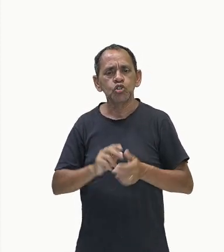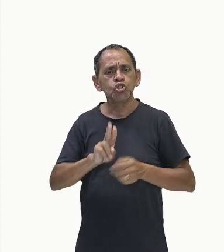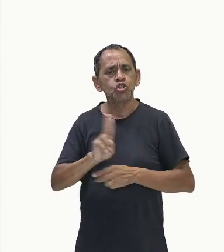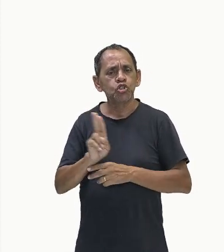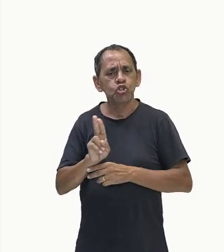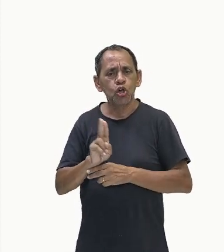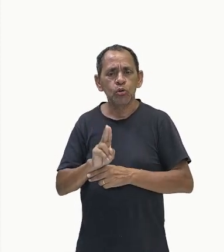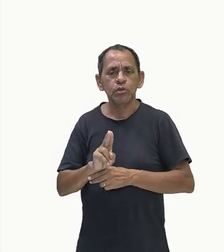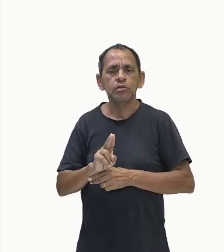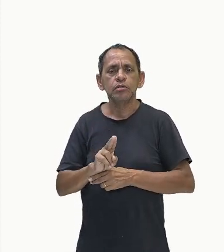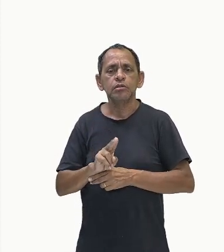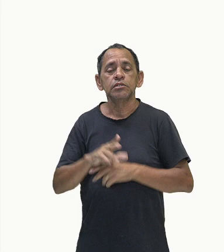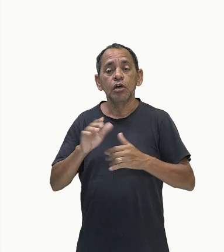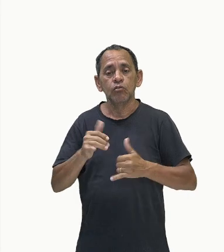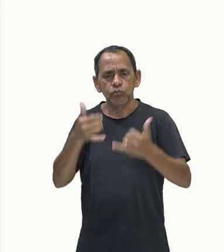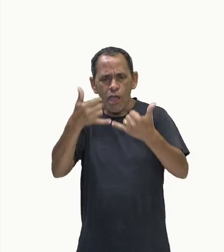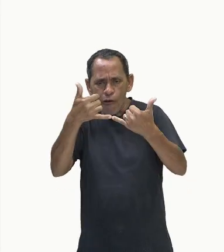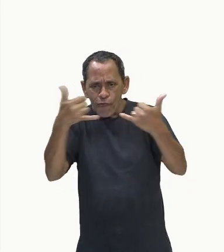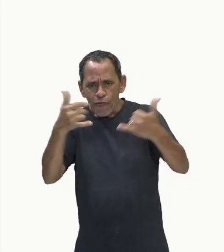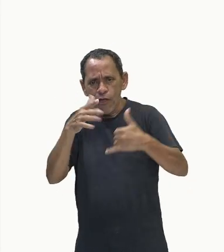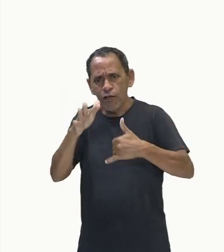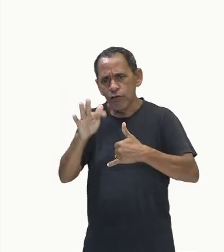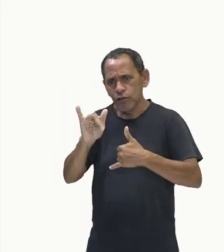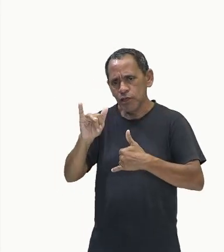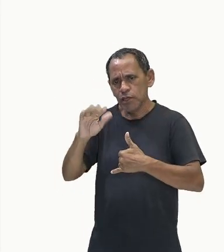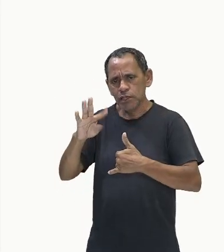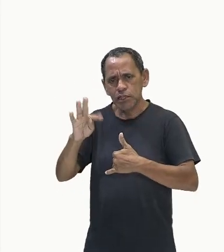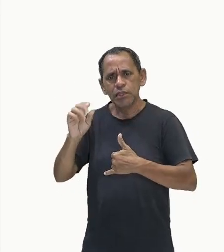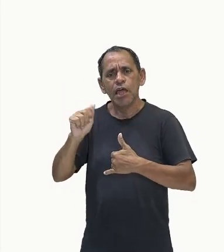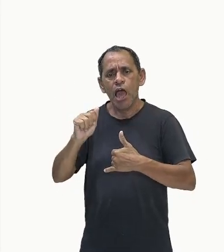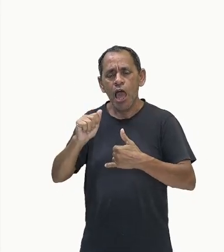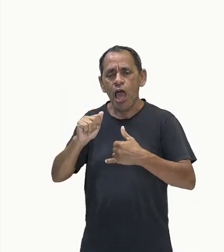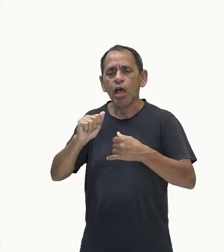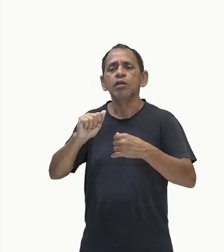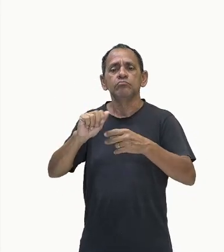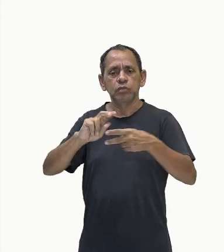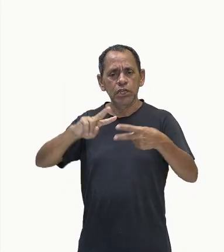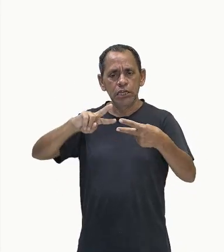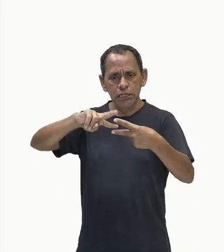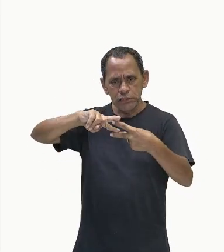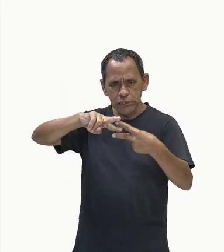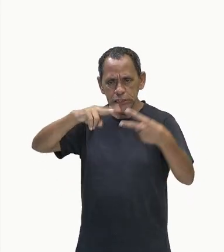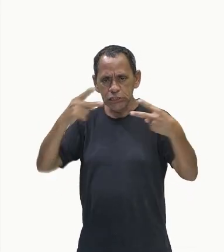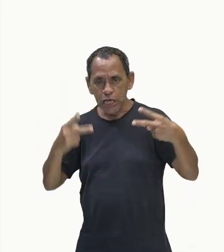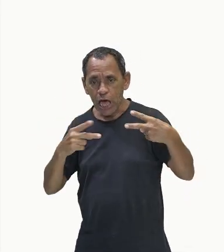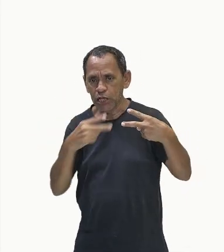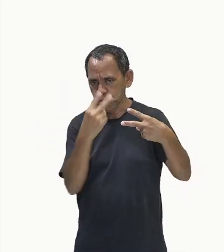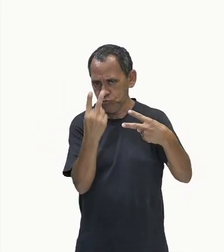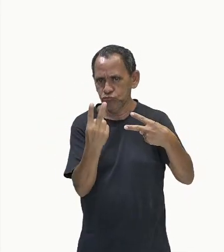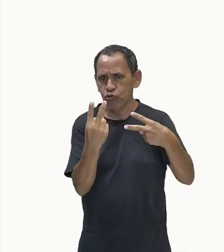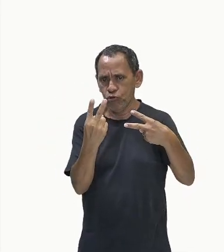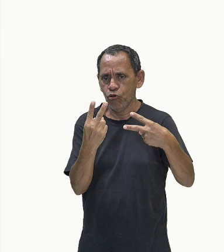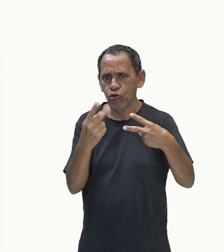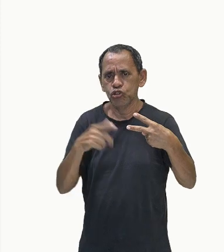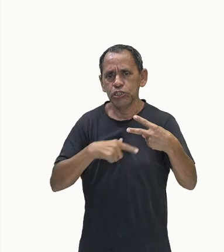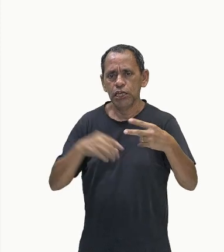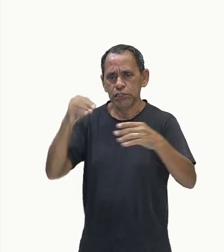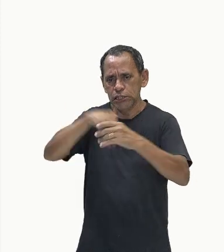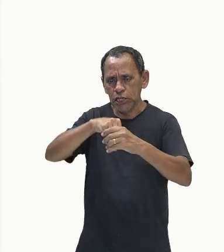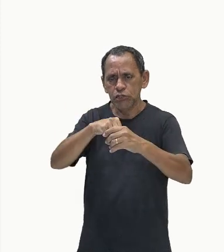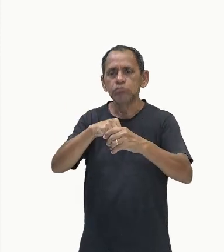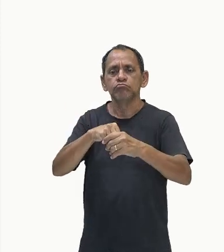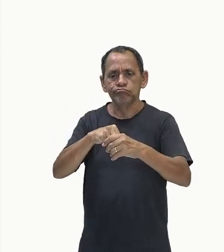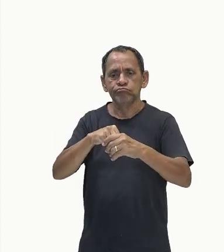formado pela dupla fita de DNA. E ele possui ali características. Vejam nesse